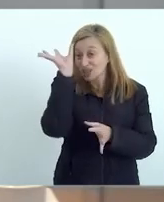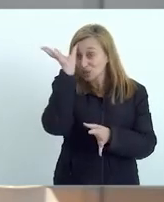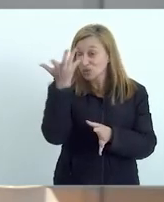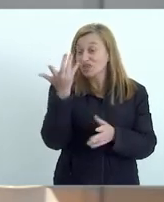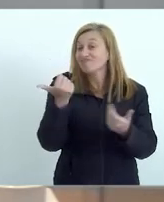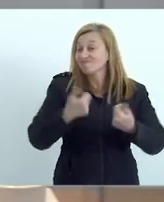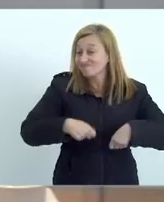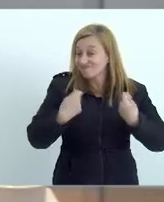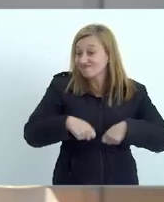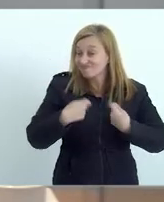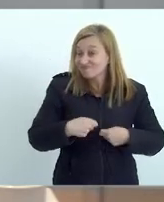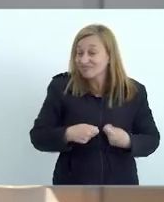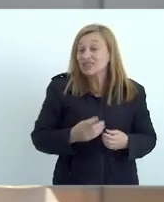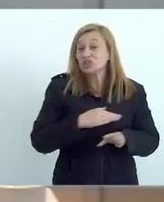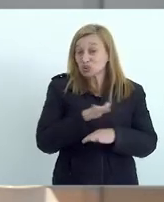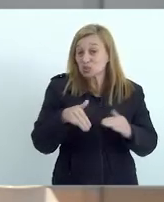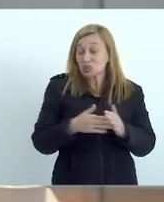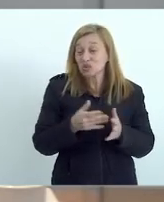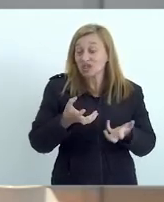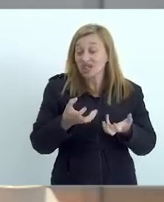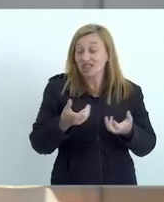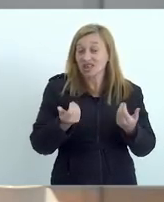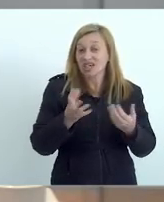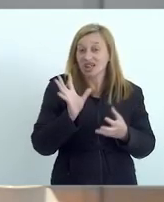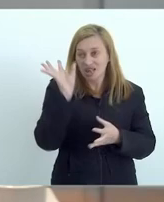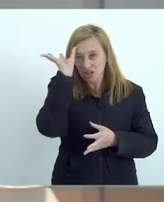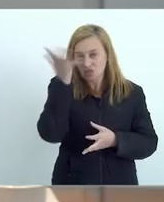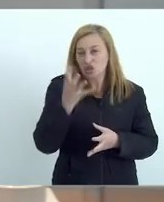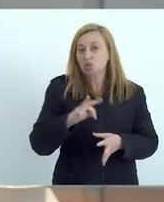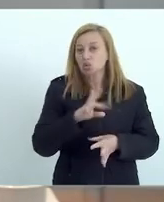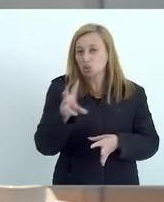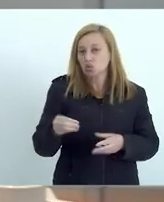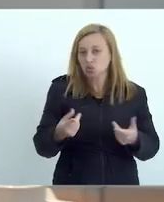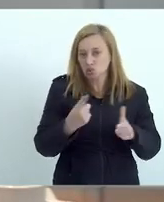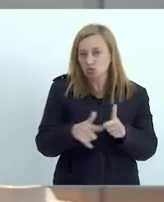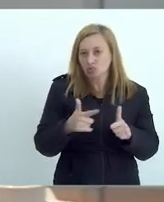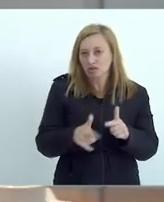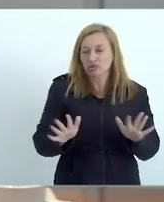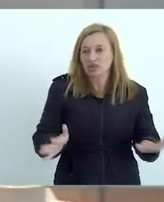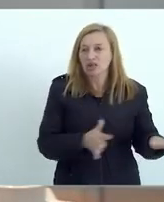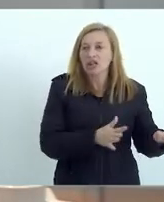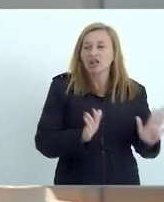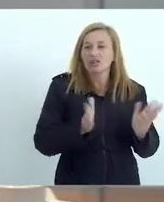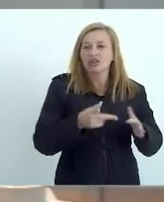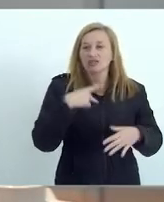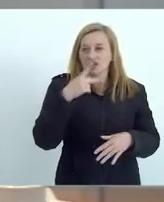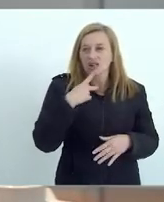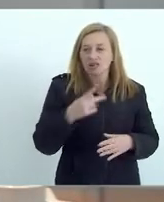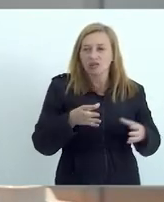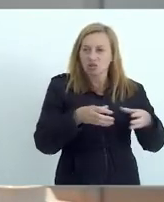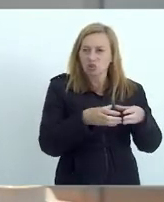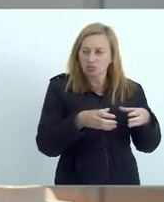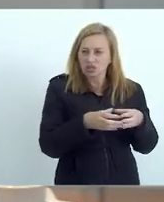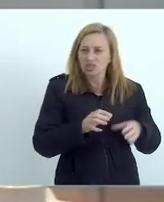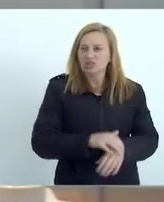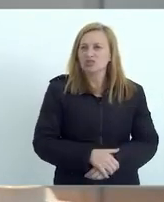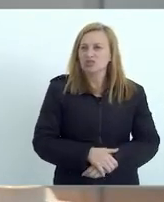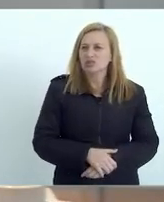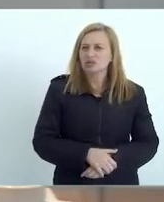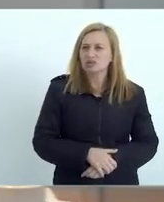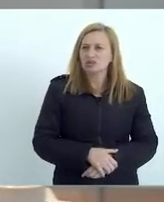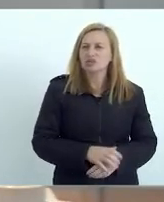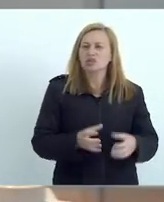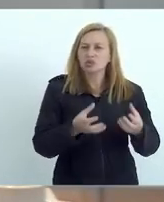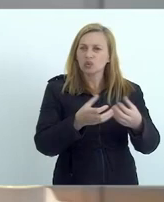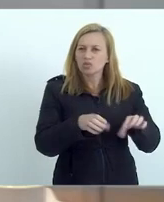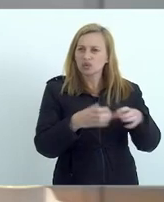resolver a uma necessidade da troca ele está tentando resolver todos os problemas eu vou abrir a palavra para as condições vou abrir a palavra para o